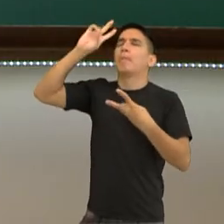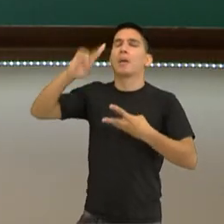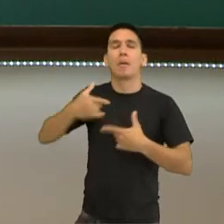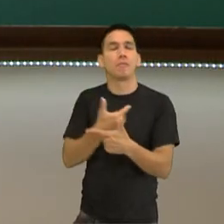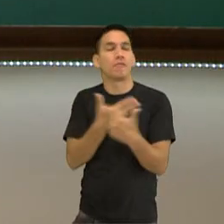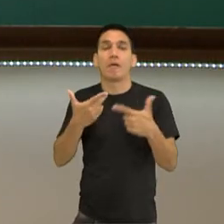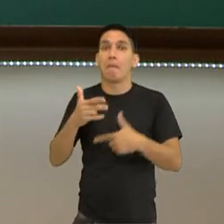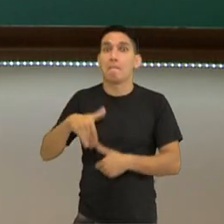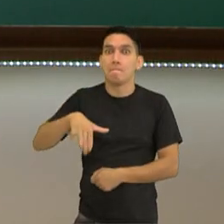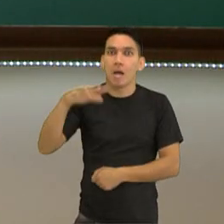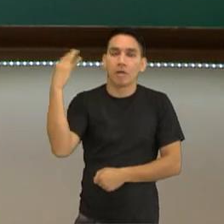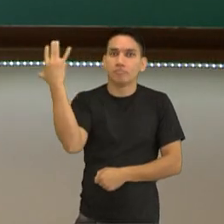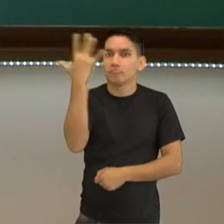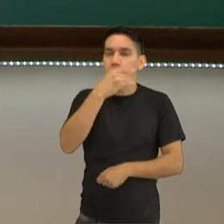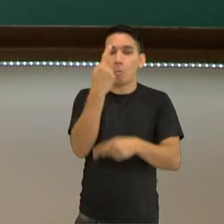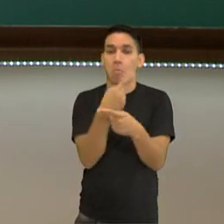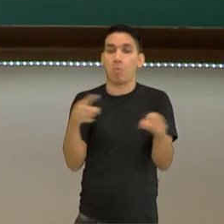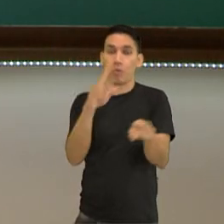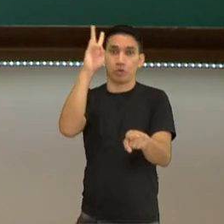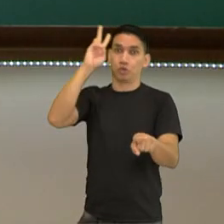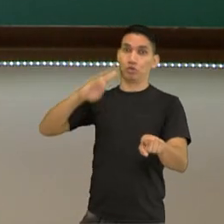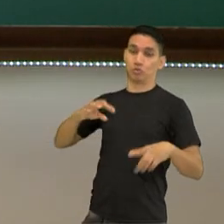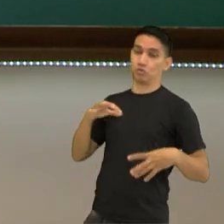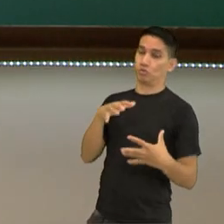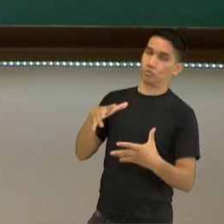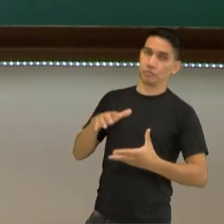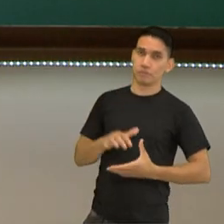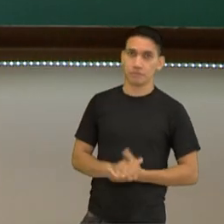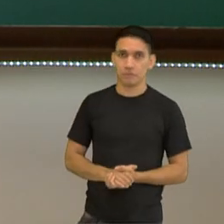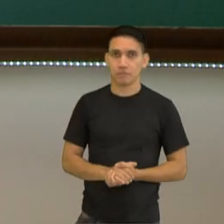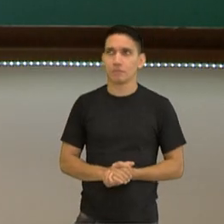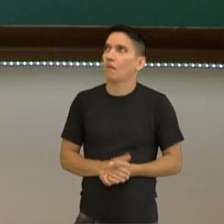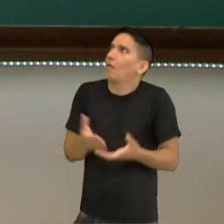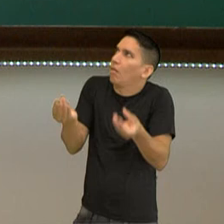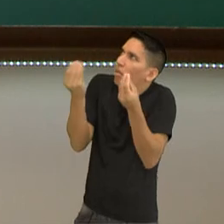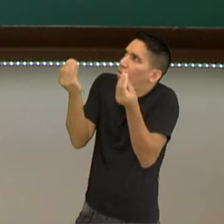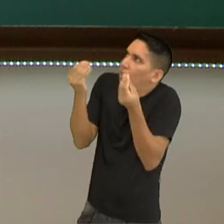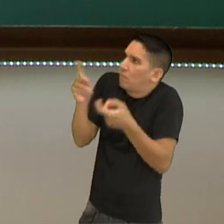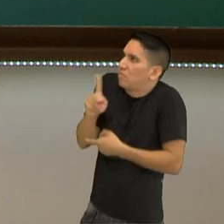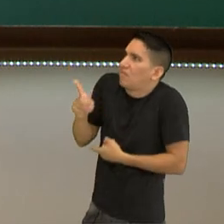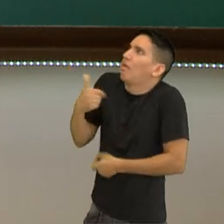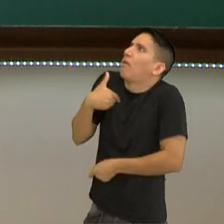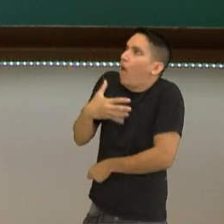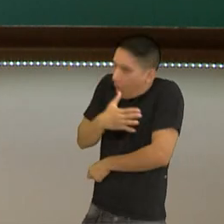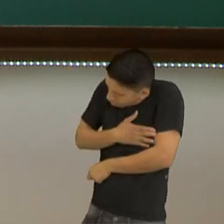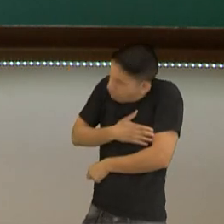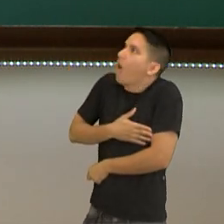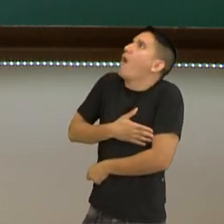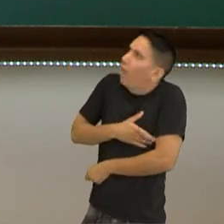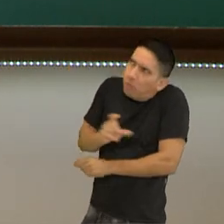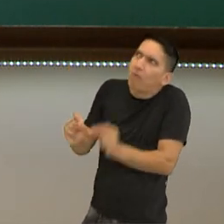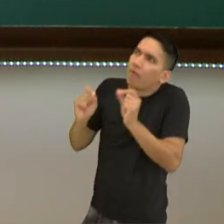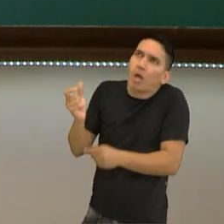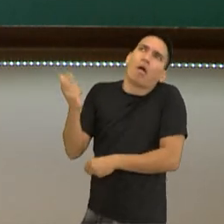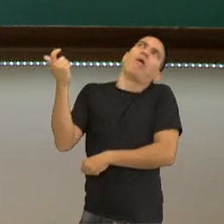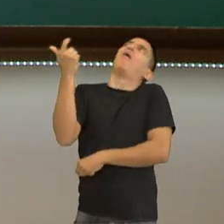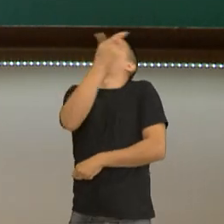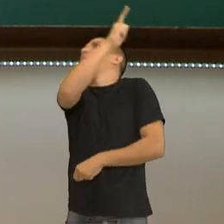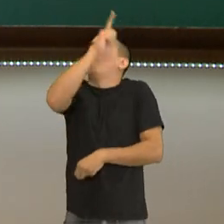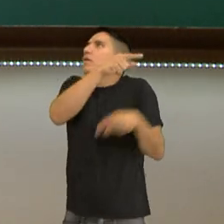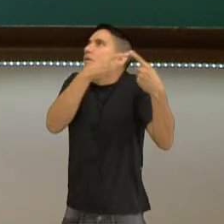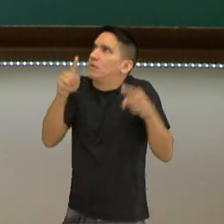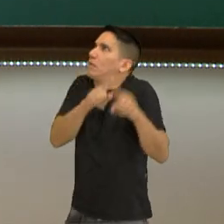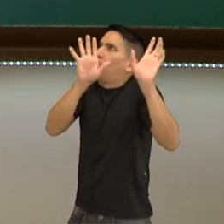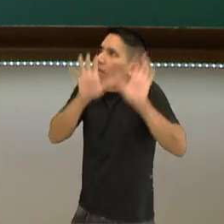belas músicas da história da música. Poxa, professor, mas eu gosto de fulano, aquela música lá que